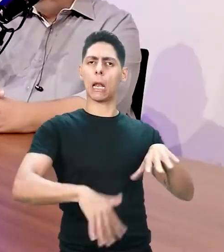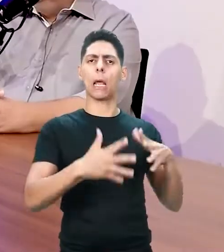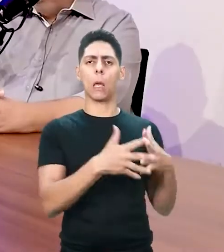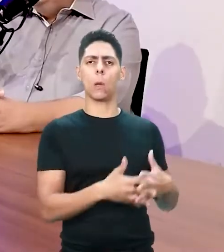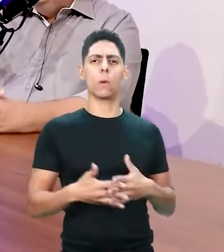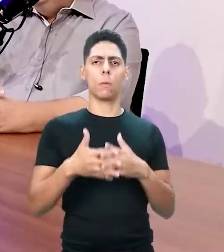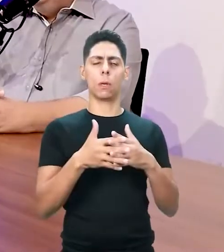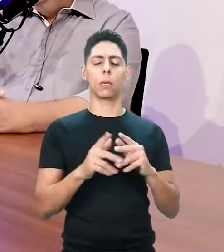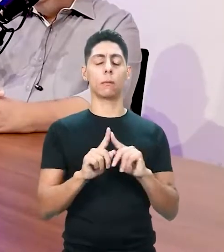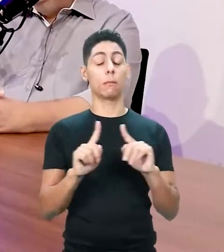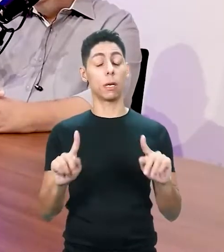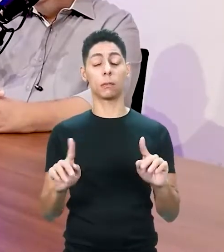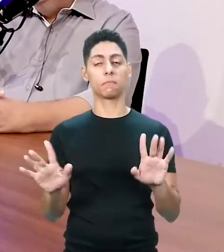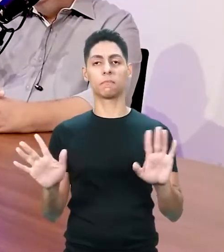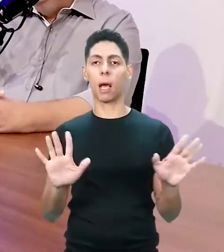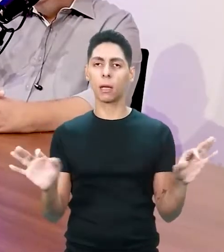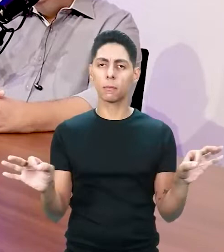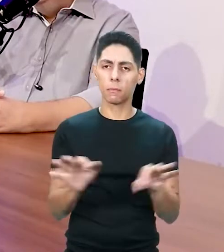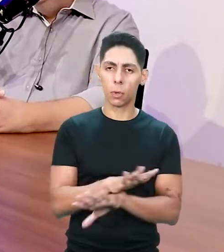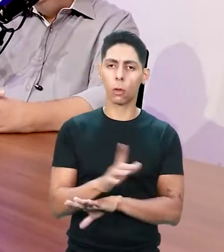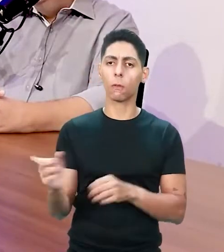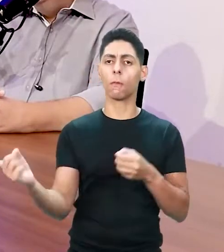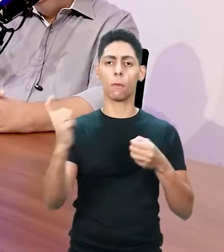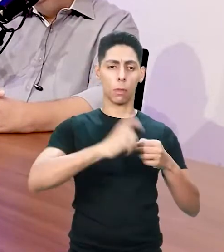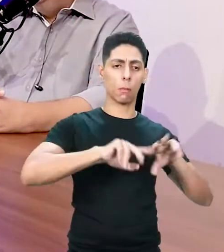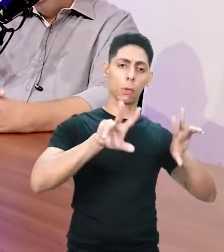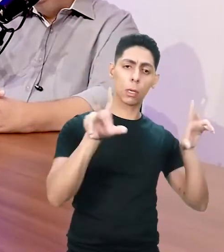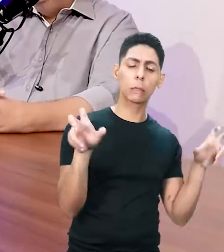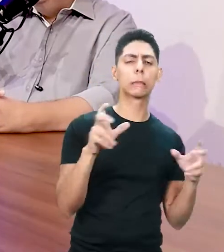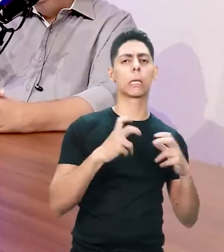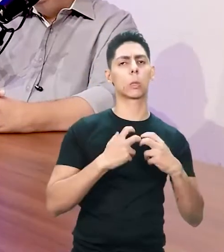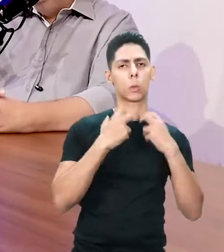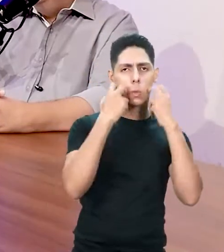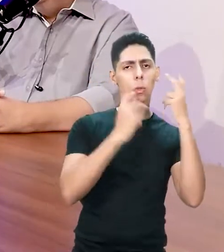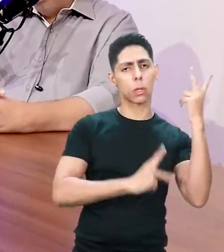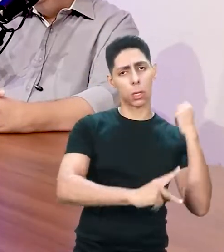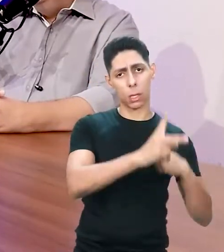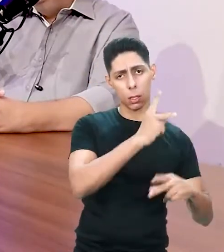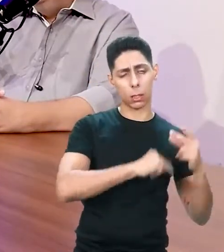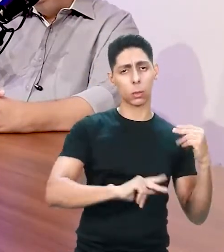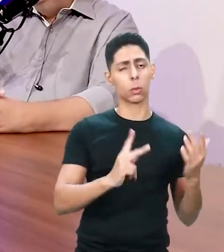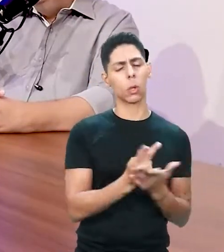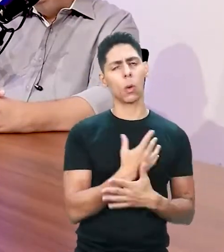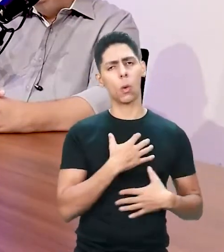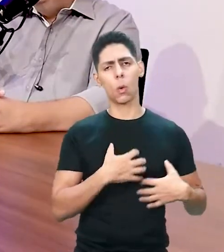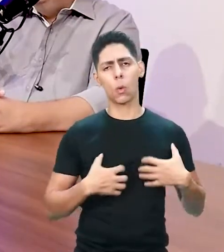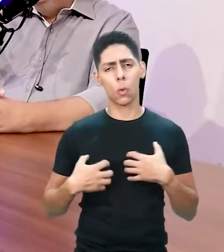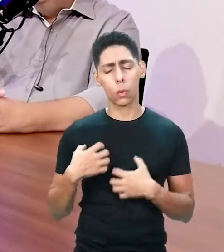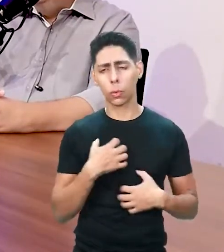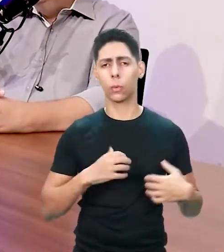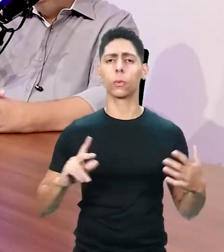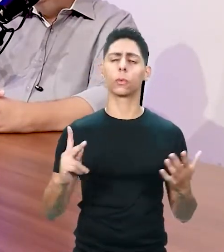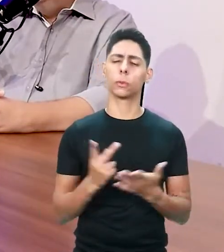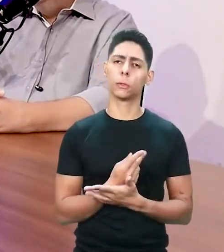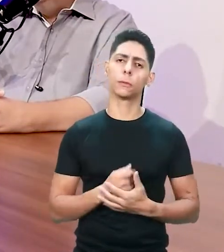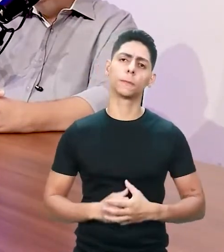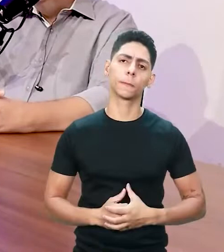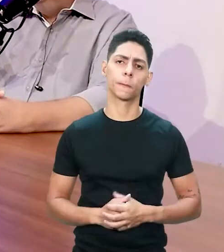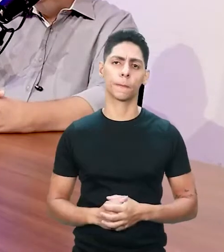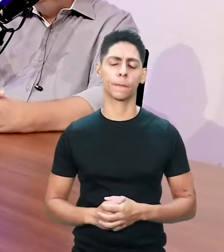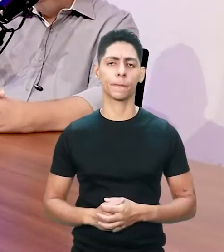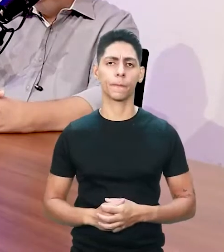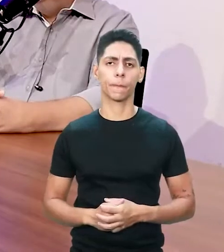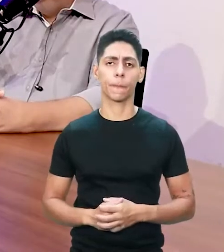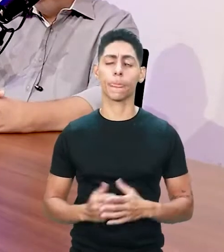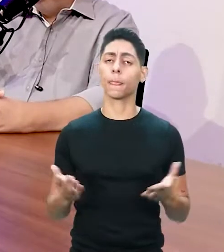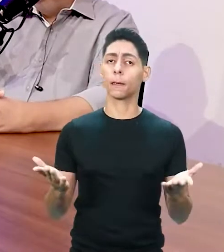voltar para a infância e adolescência. Aí micos... Olha, é uma agonia. Uma das maiores... Agora, imagine isso com